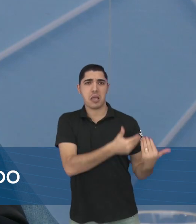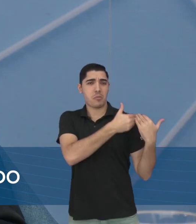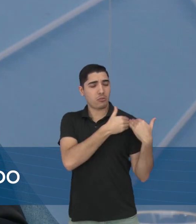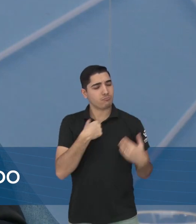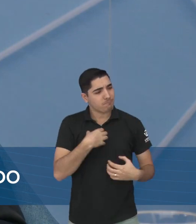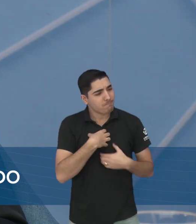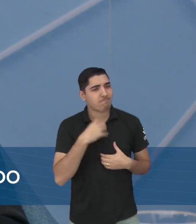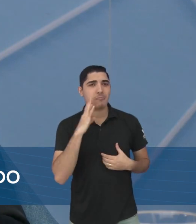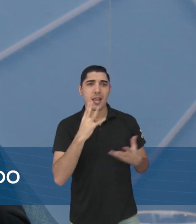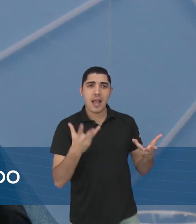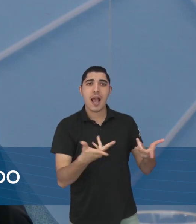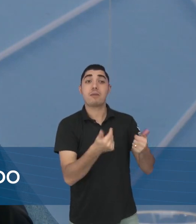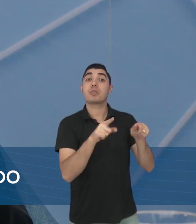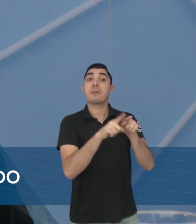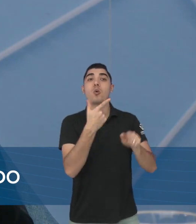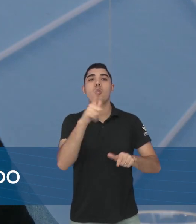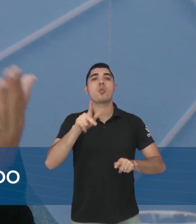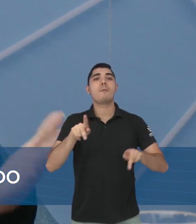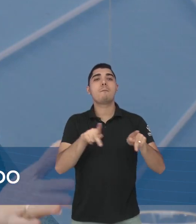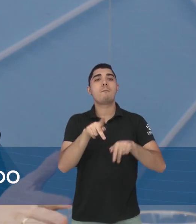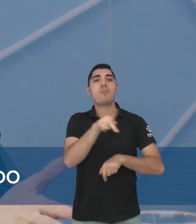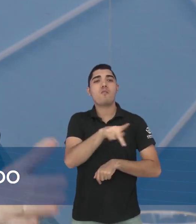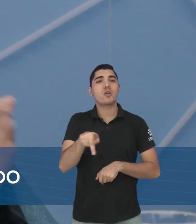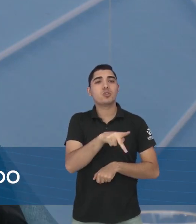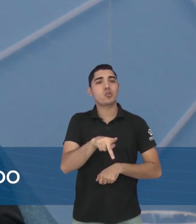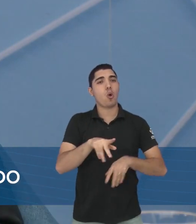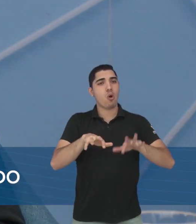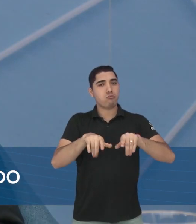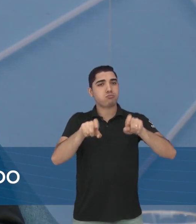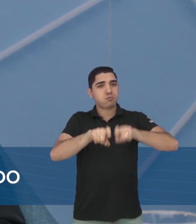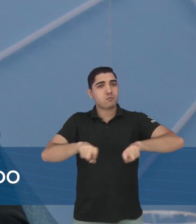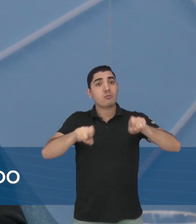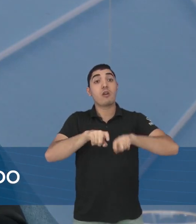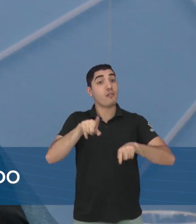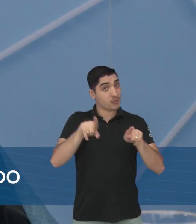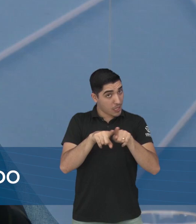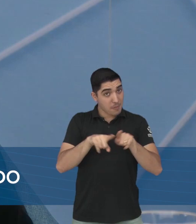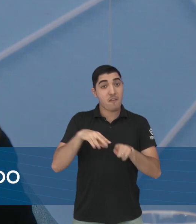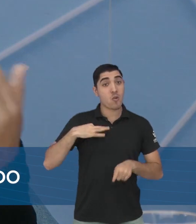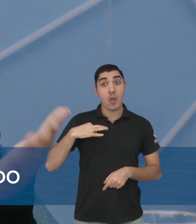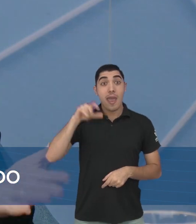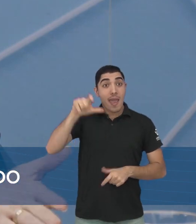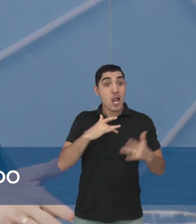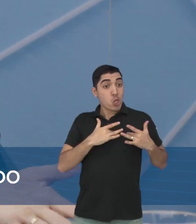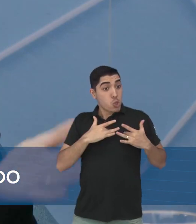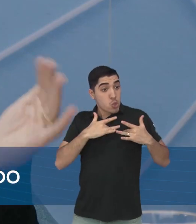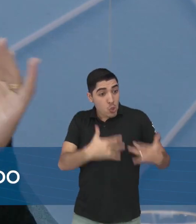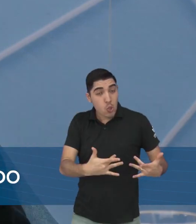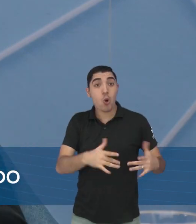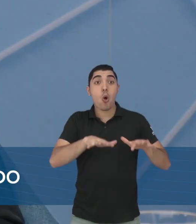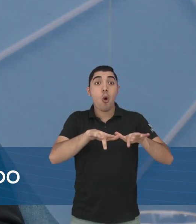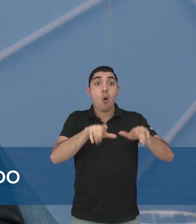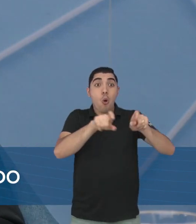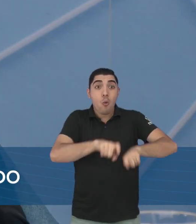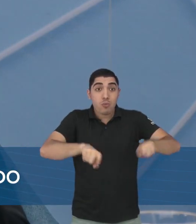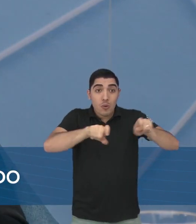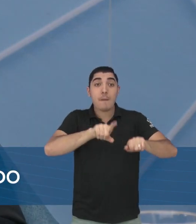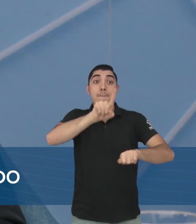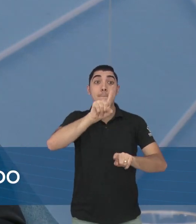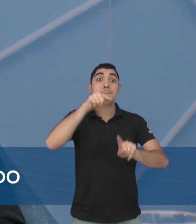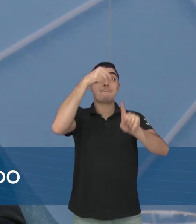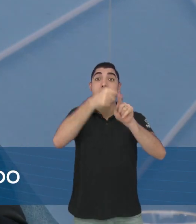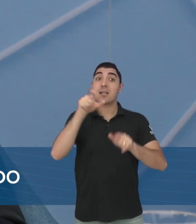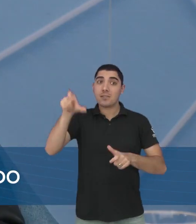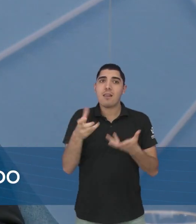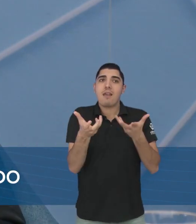muito bacana. A gente também, o professor de informática, é um voluntário que, além de doar os computadores, ele foi doar o